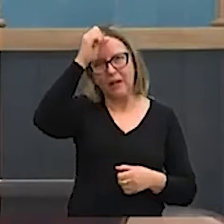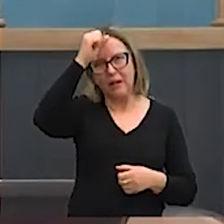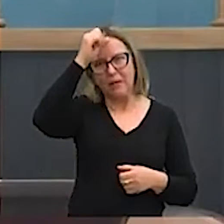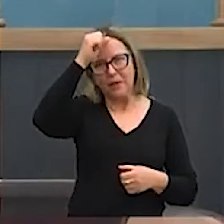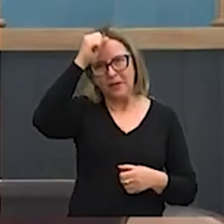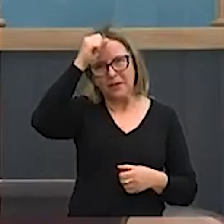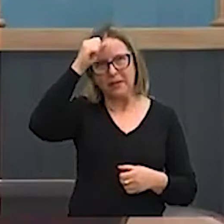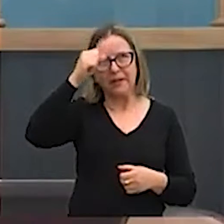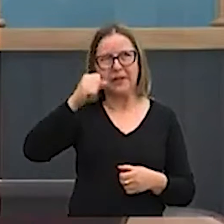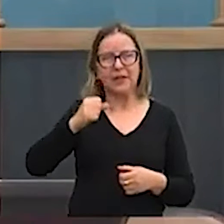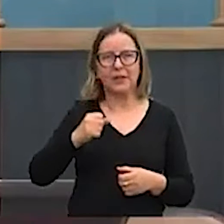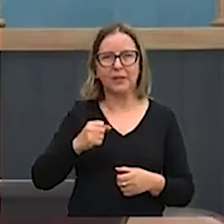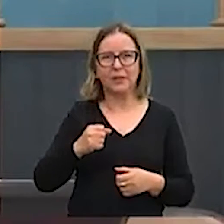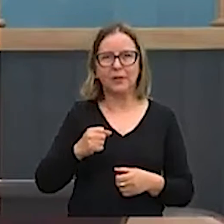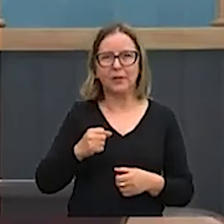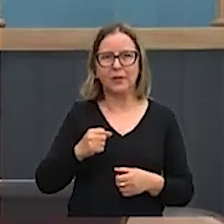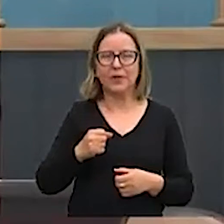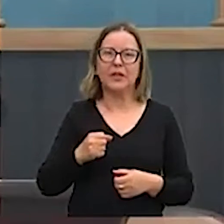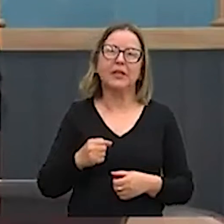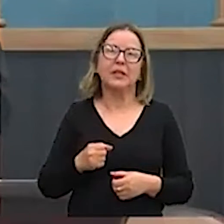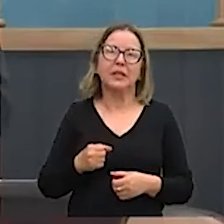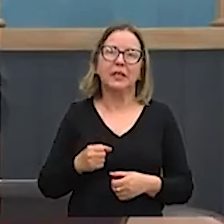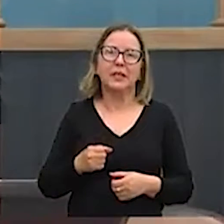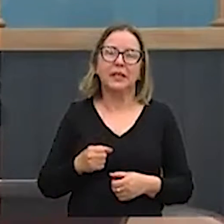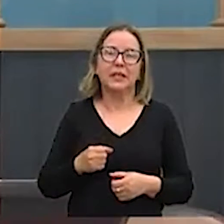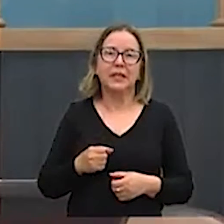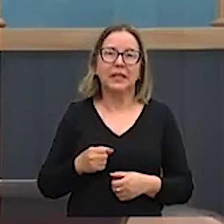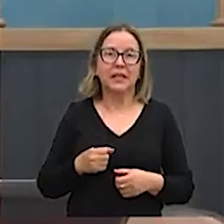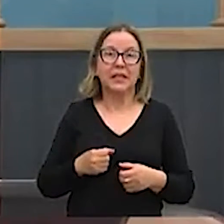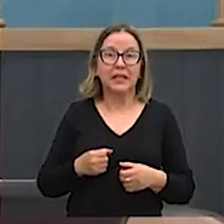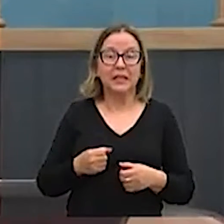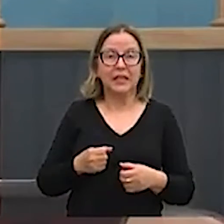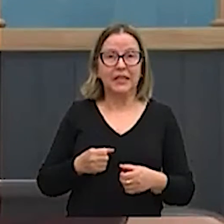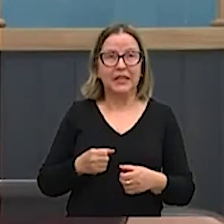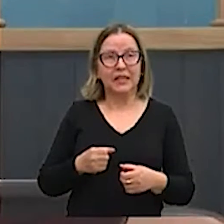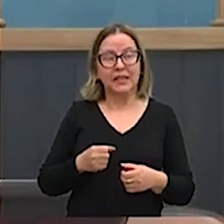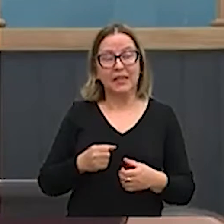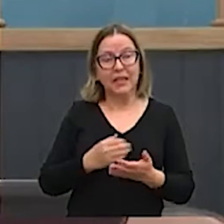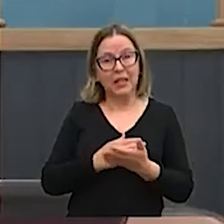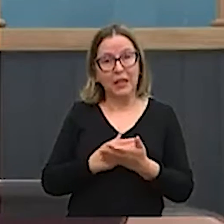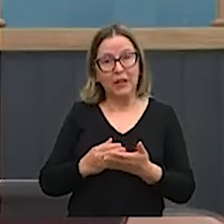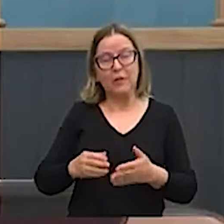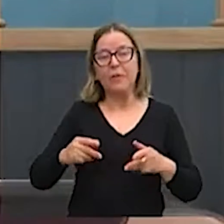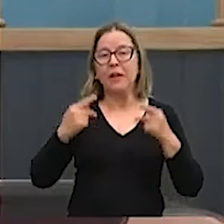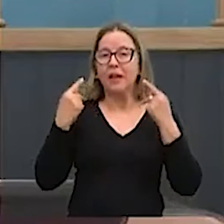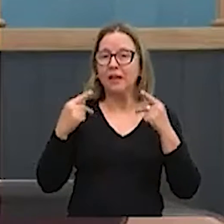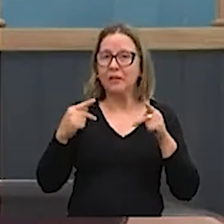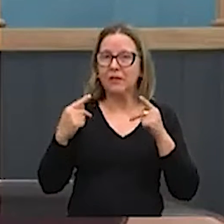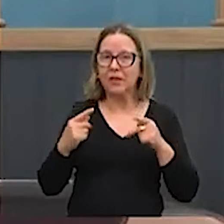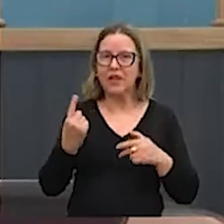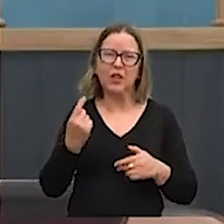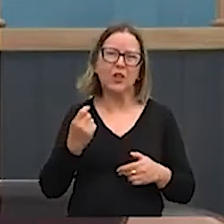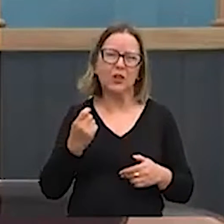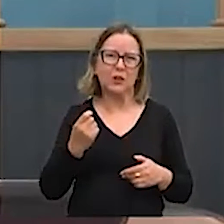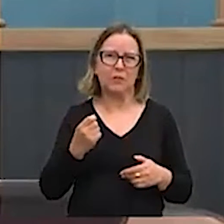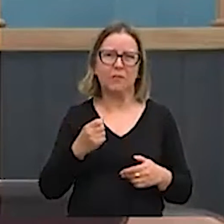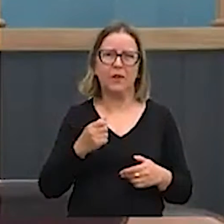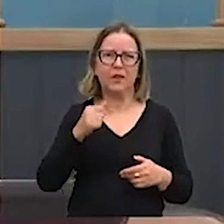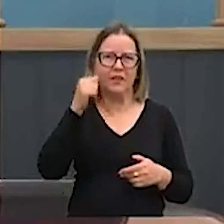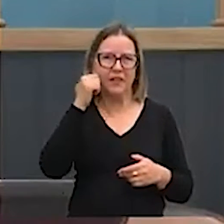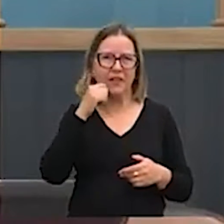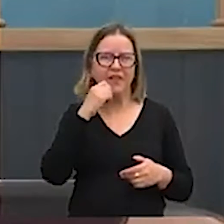formatado pelo Espírito. E comecei a pregar. E uma das irmãs mais antigas aqui da